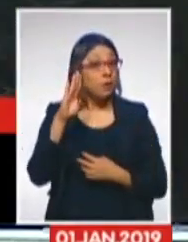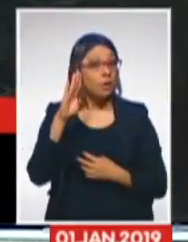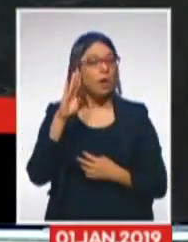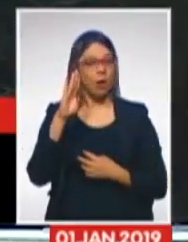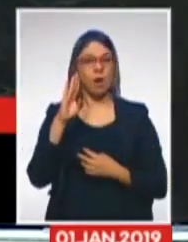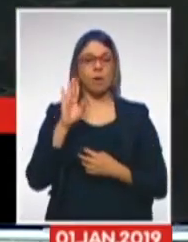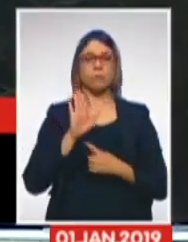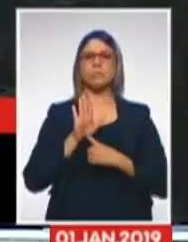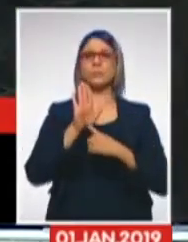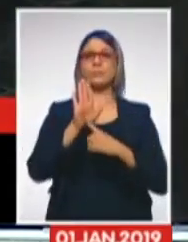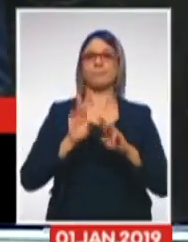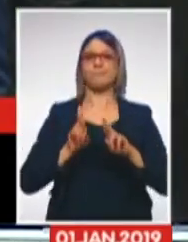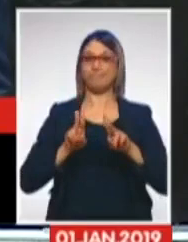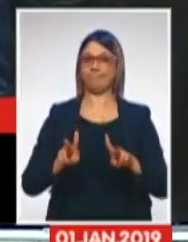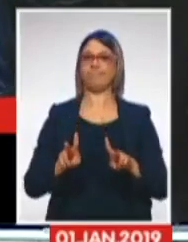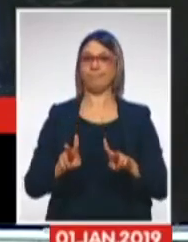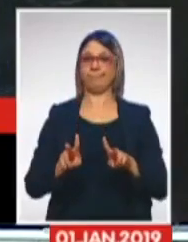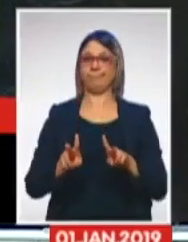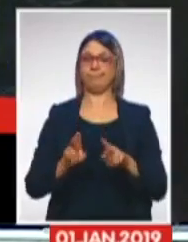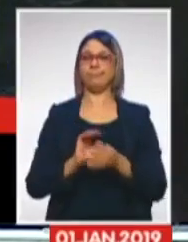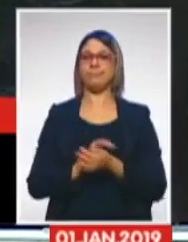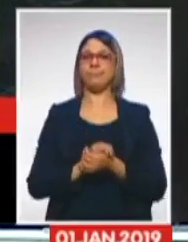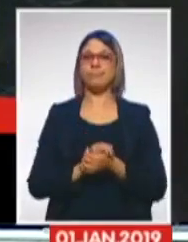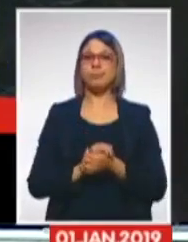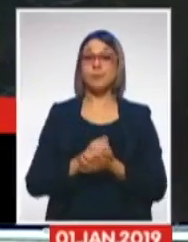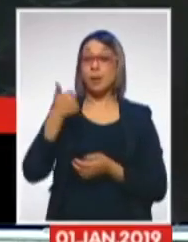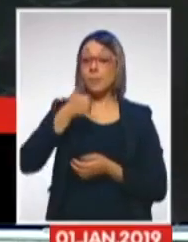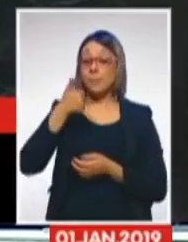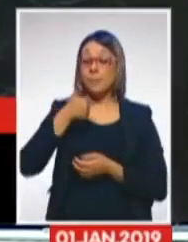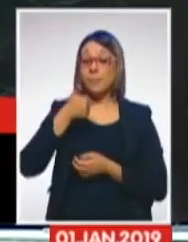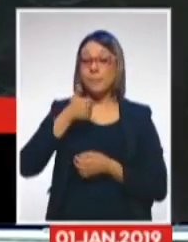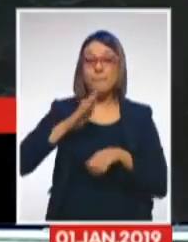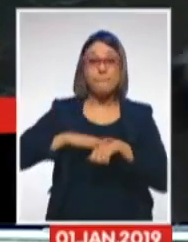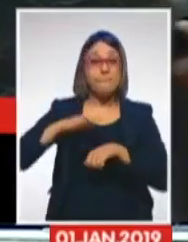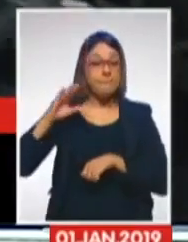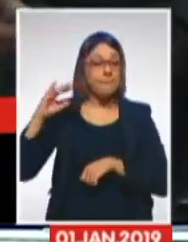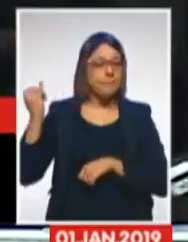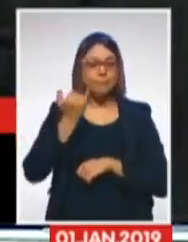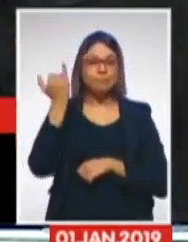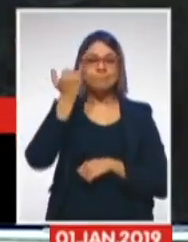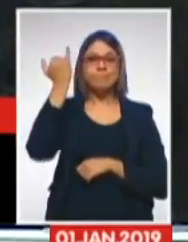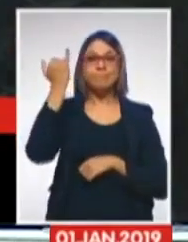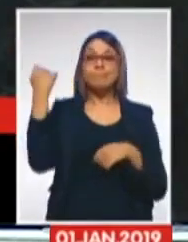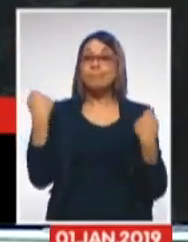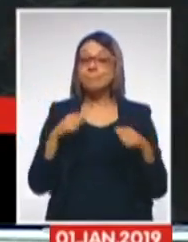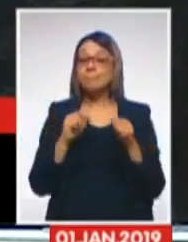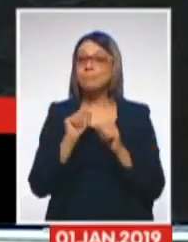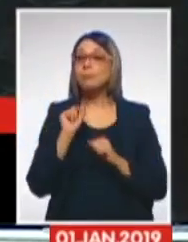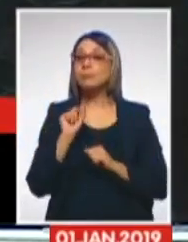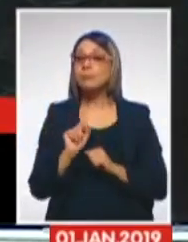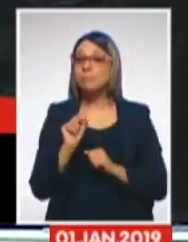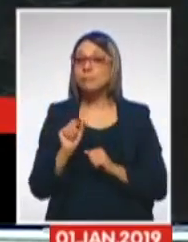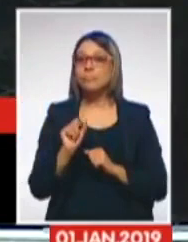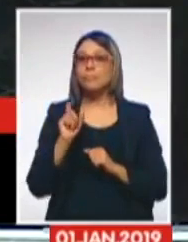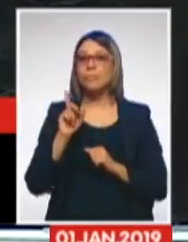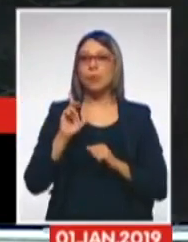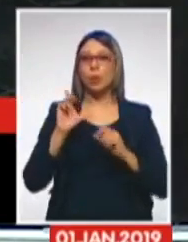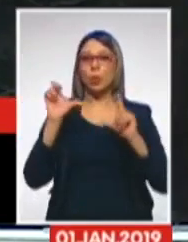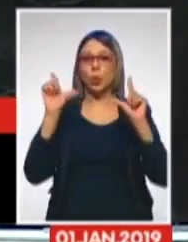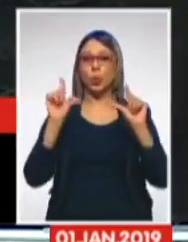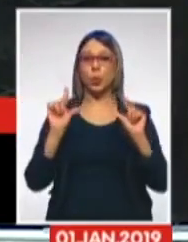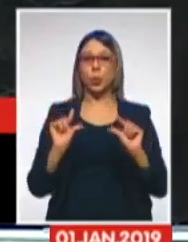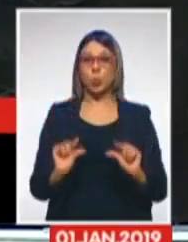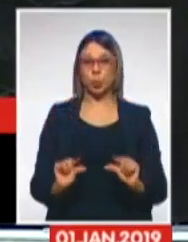dará o exemplo. E a primeira e mais fundamental atitude a ser tomada é reduzir